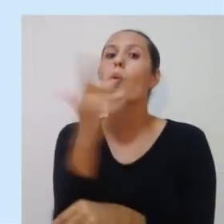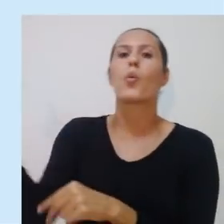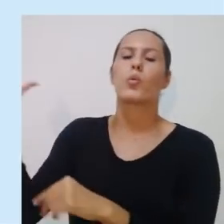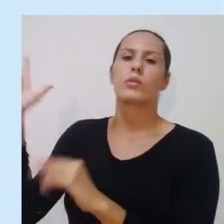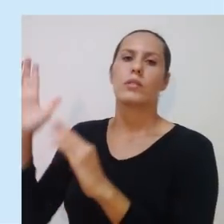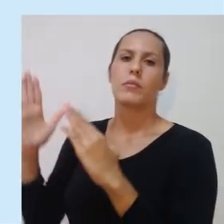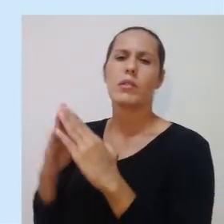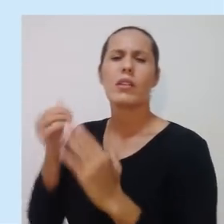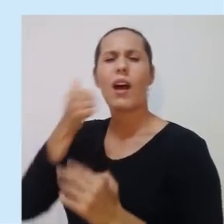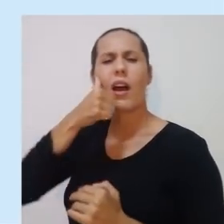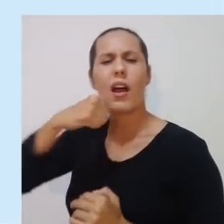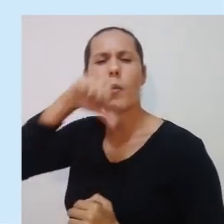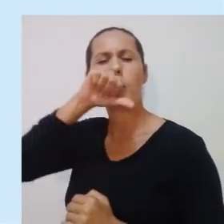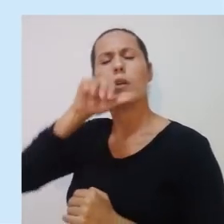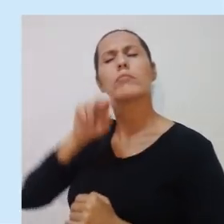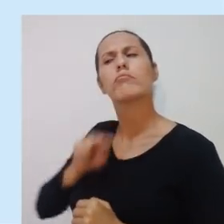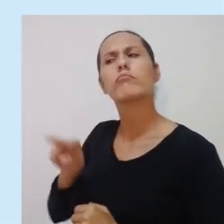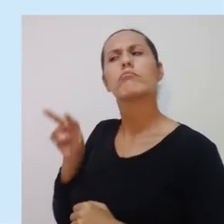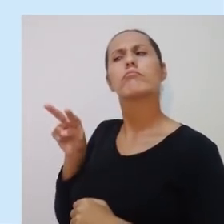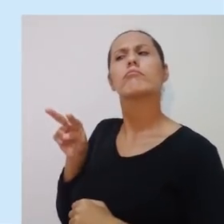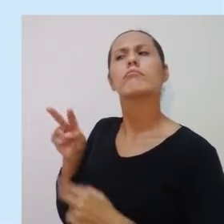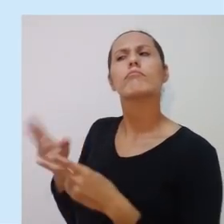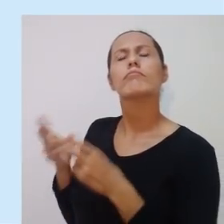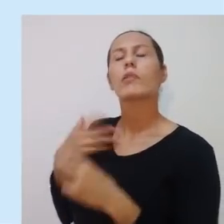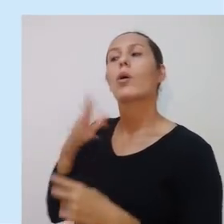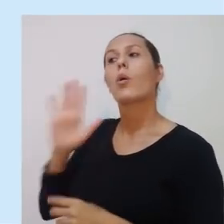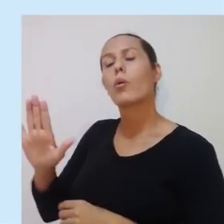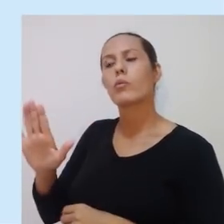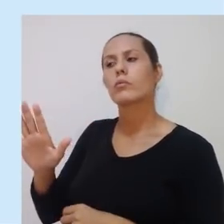pessoa. Aquela mãe atenciosa